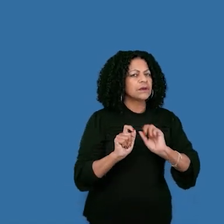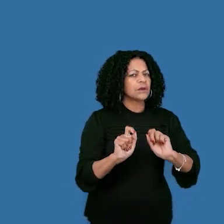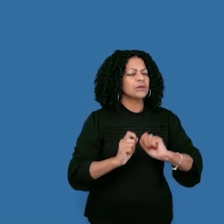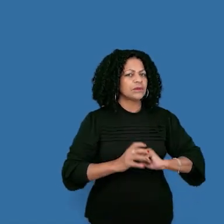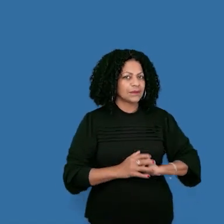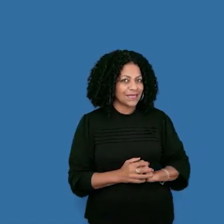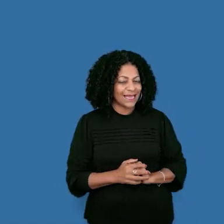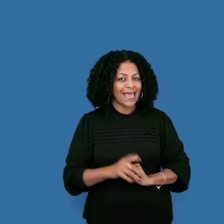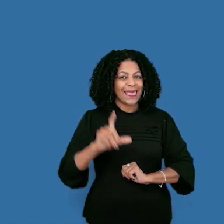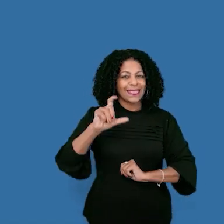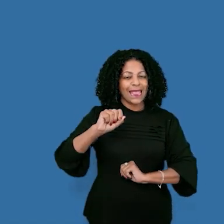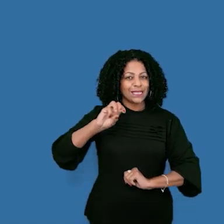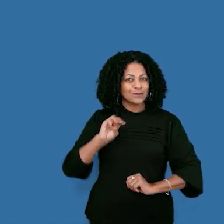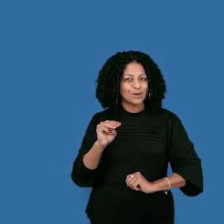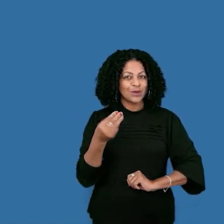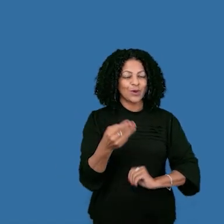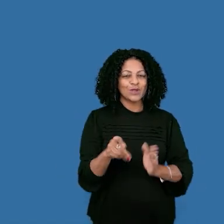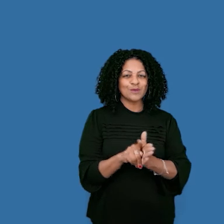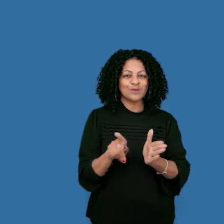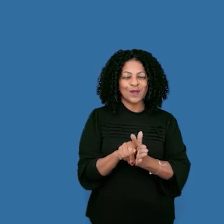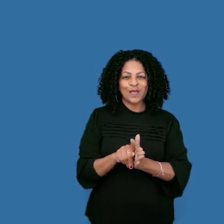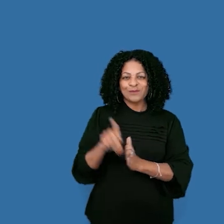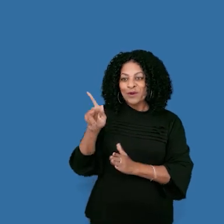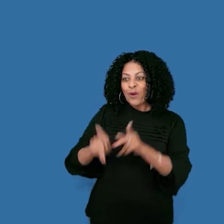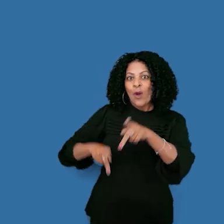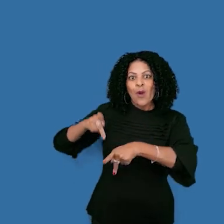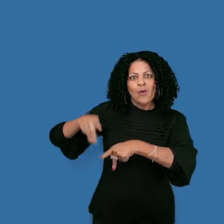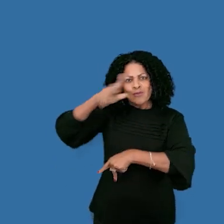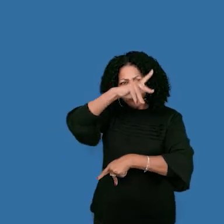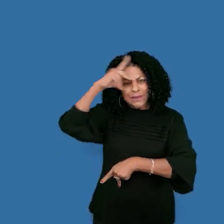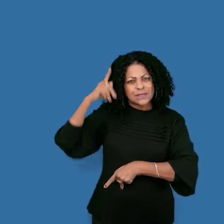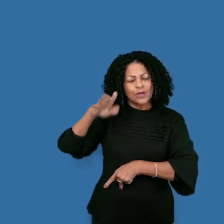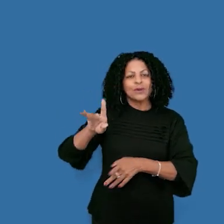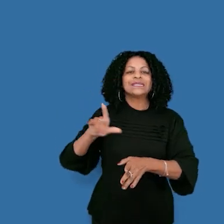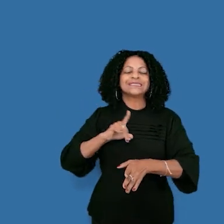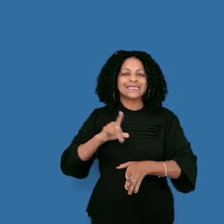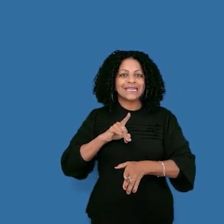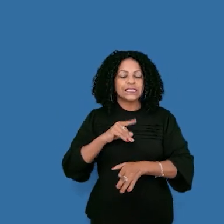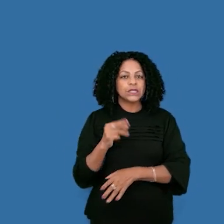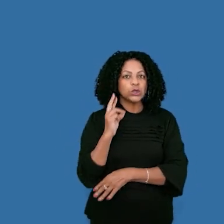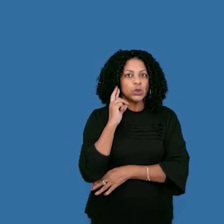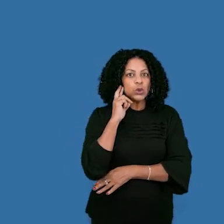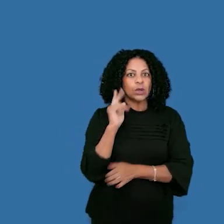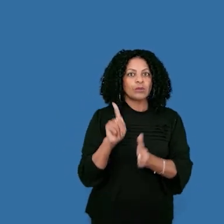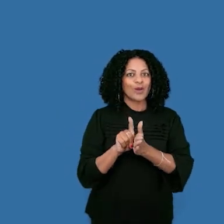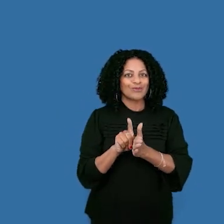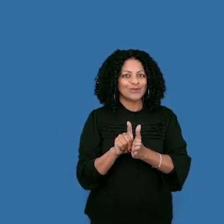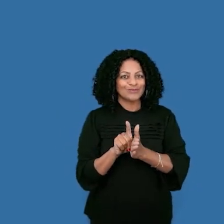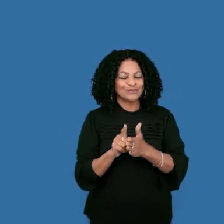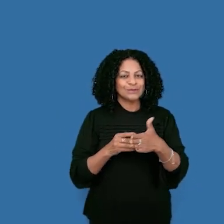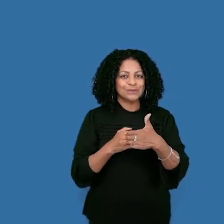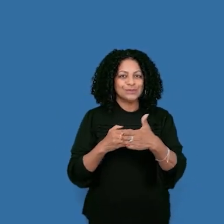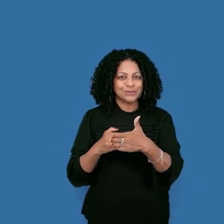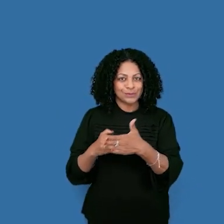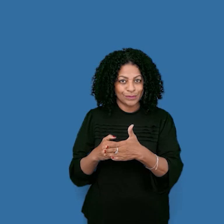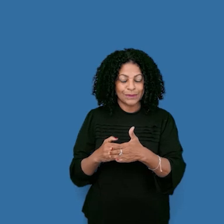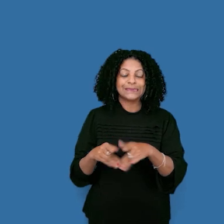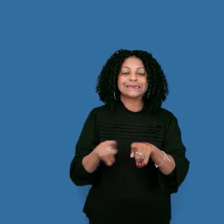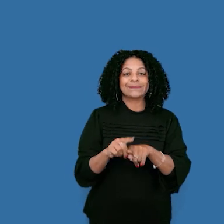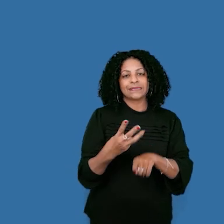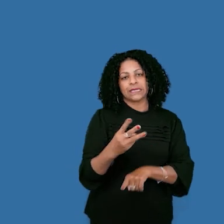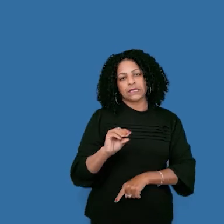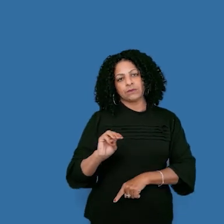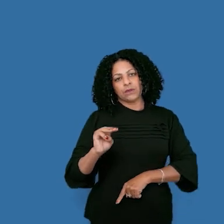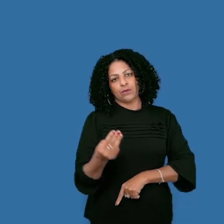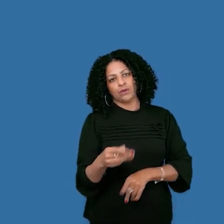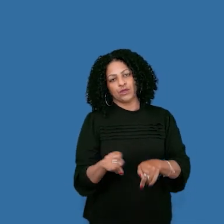Isso significa que mais de 10 milhões de cidadãos e cidadãs possuem impedimentos para ouvir e